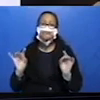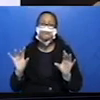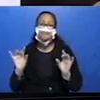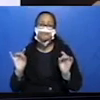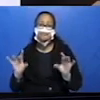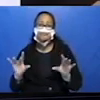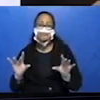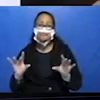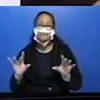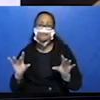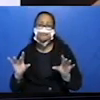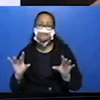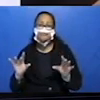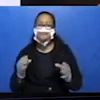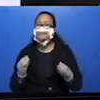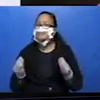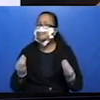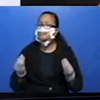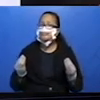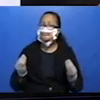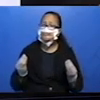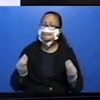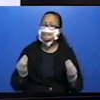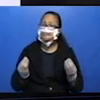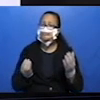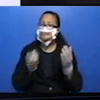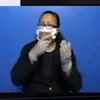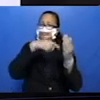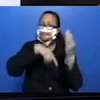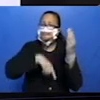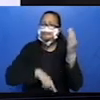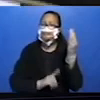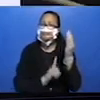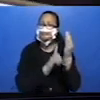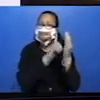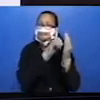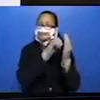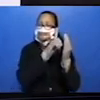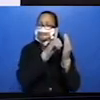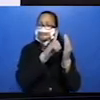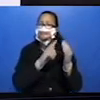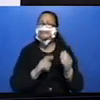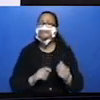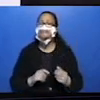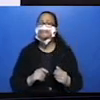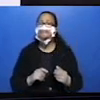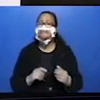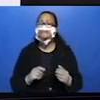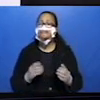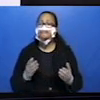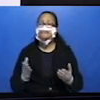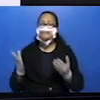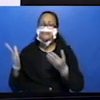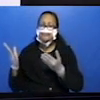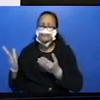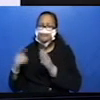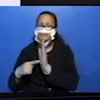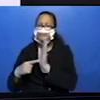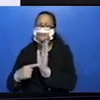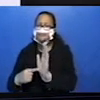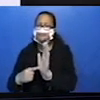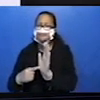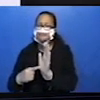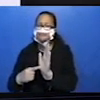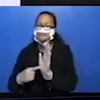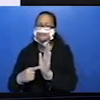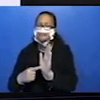as principais formas, como que eu posso cultivar, como que eu posso plantar. E isso é o que está mostrando aqui. Nós vamos